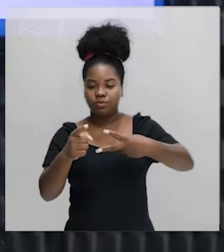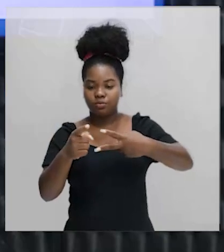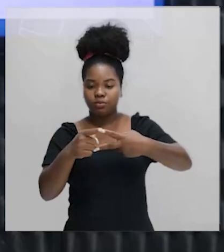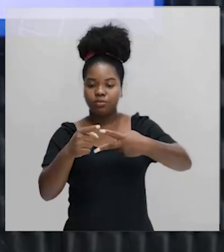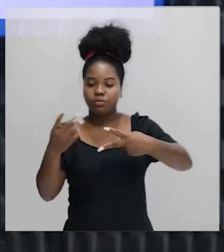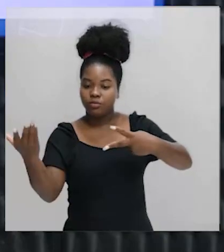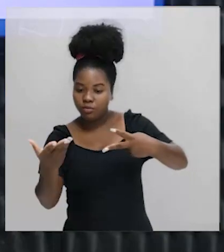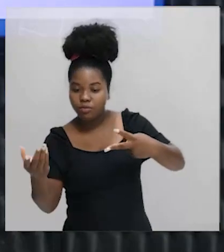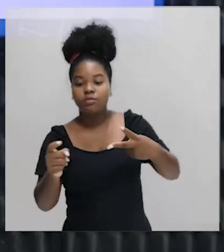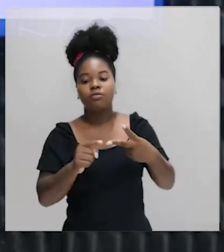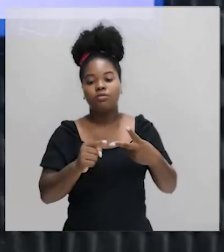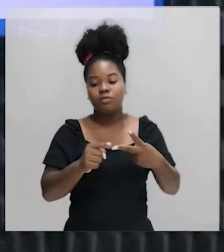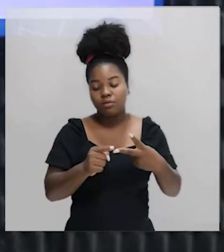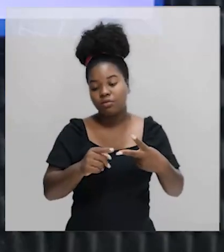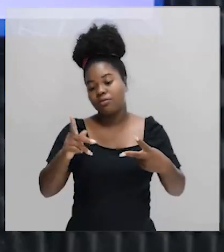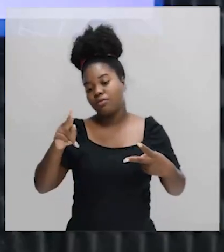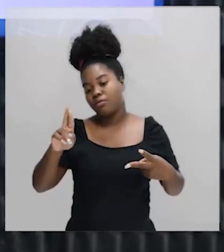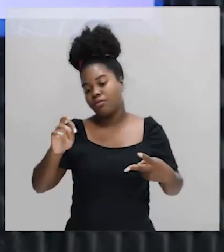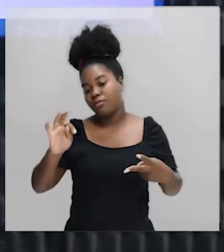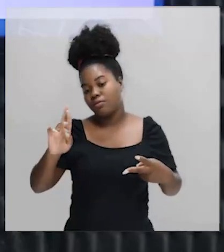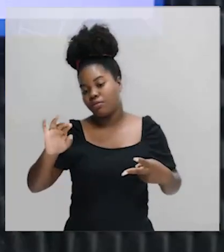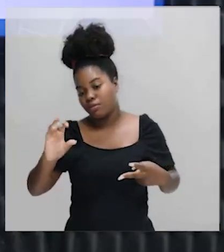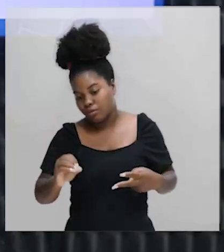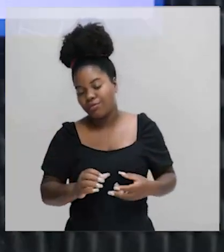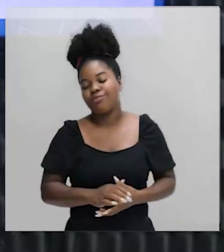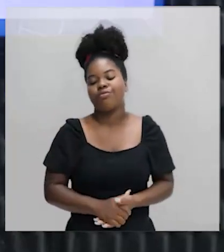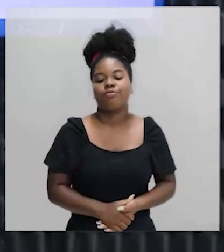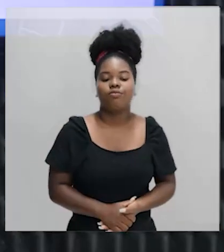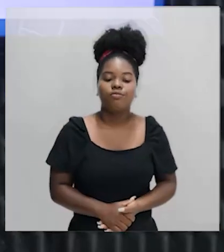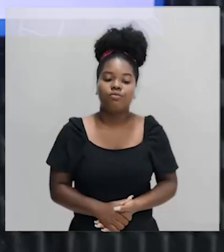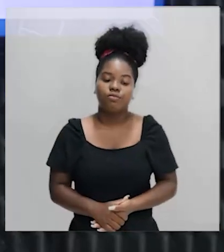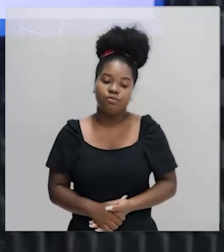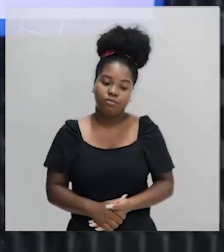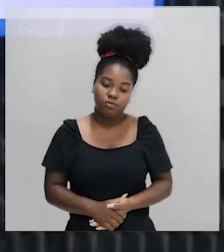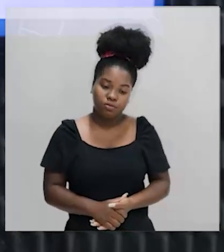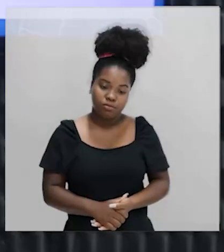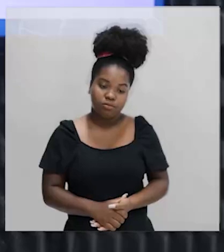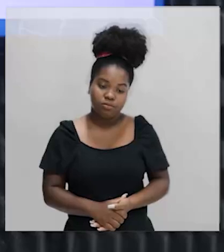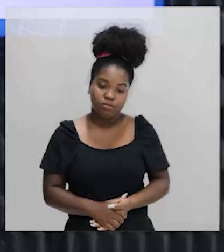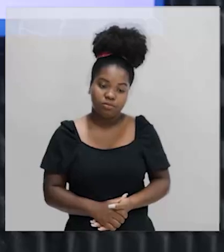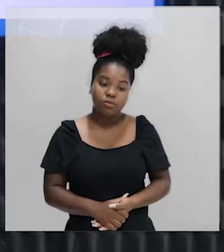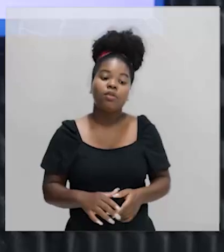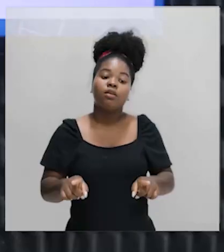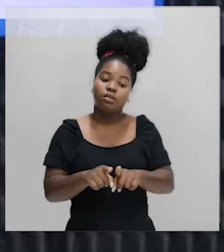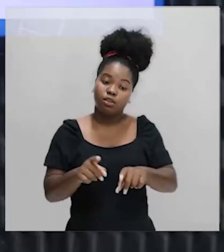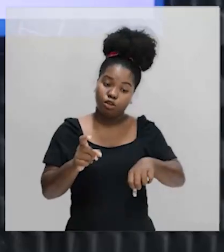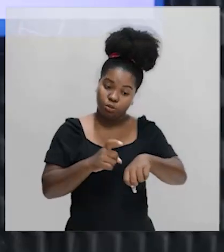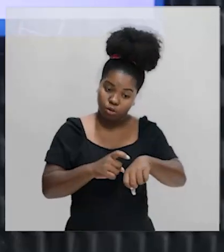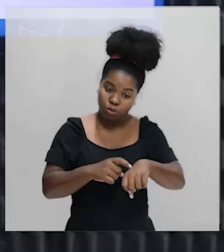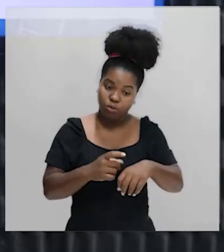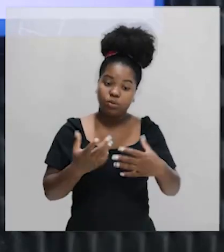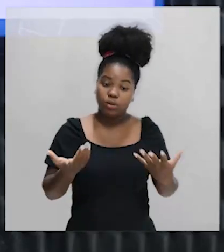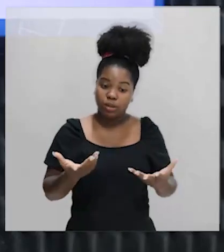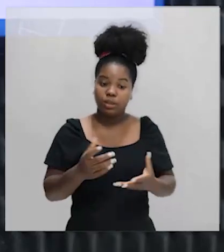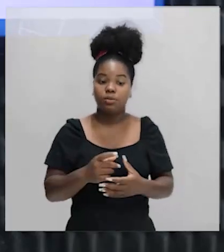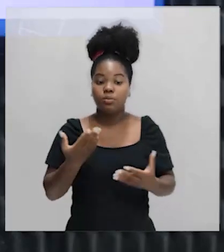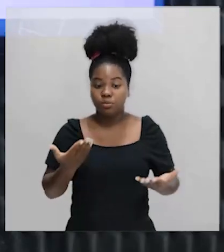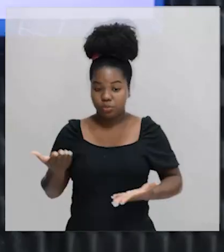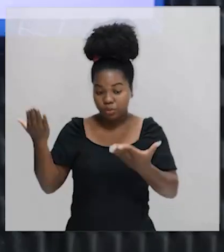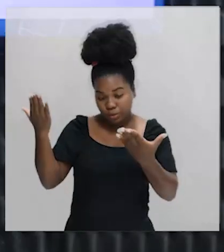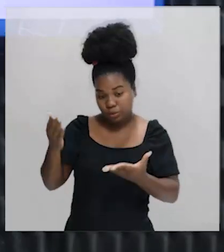do pretérito, né? Esses aí no caso do indicativo, né? O modo, como falei para vocês, o indicativo,